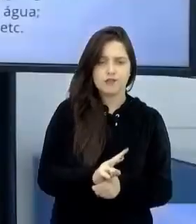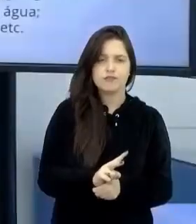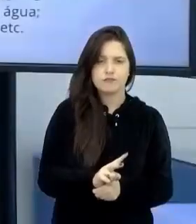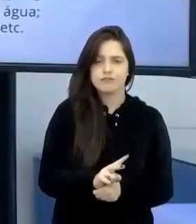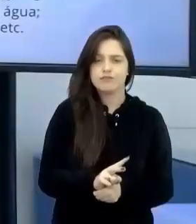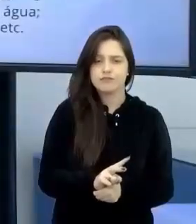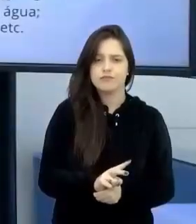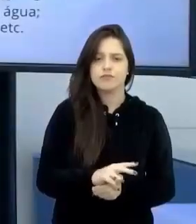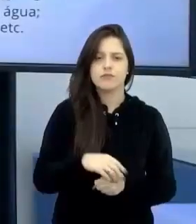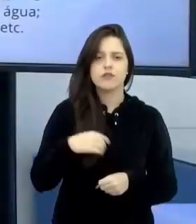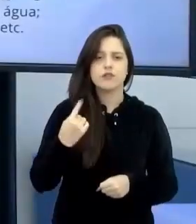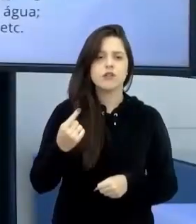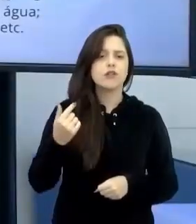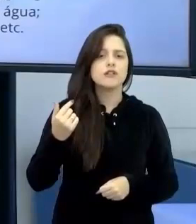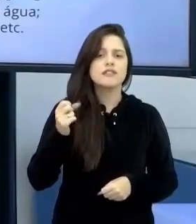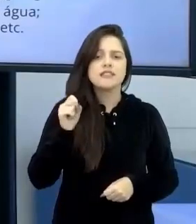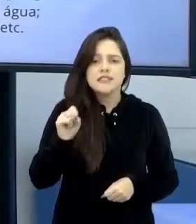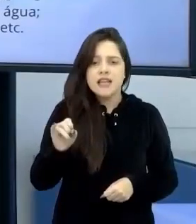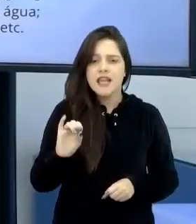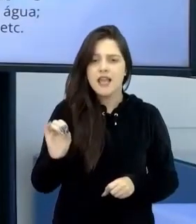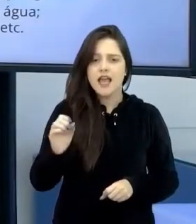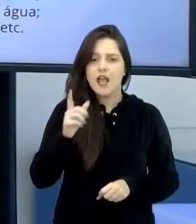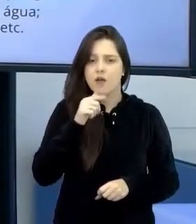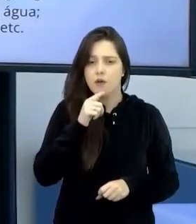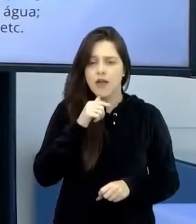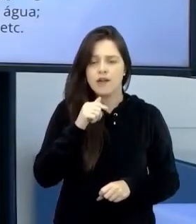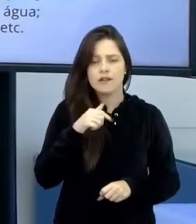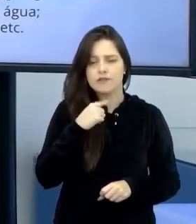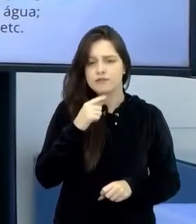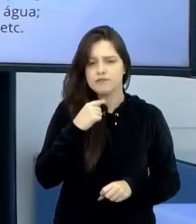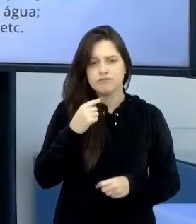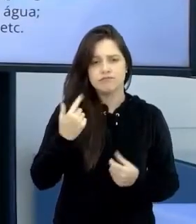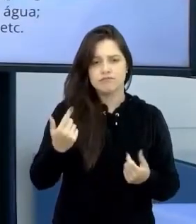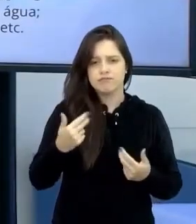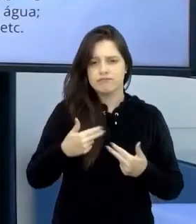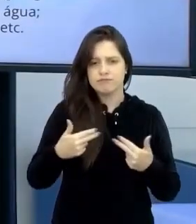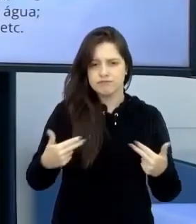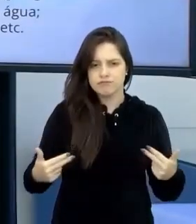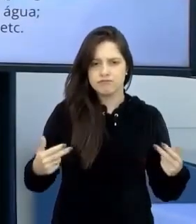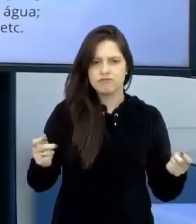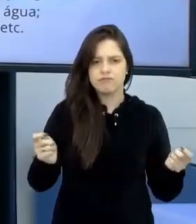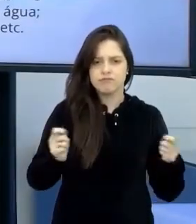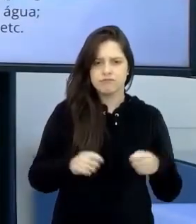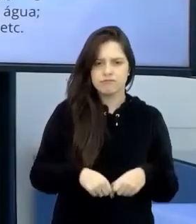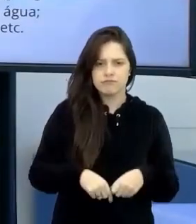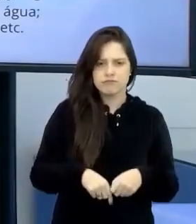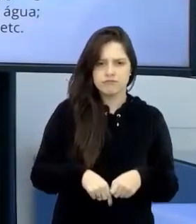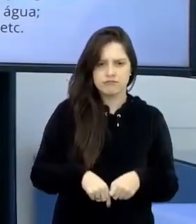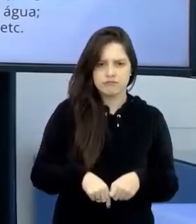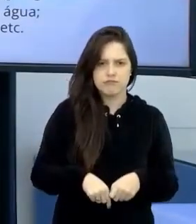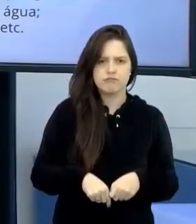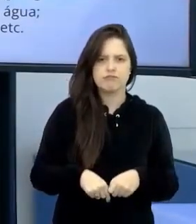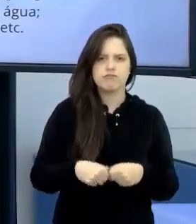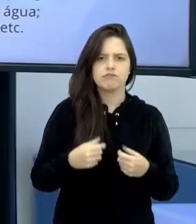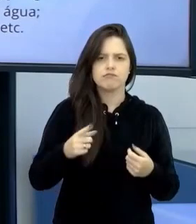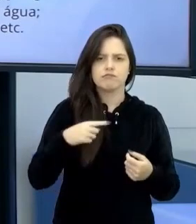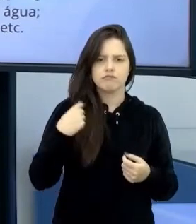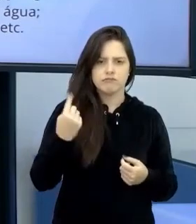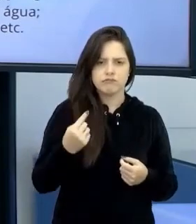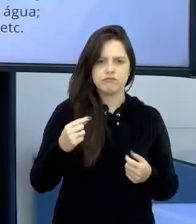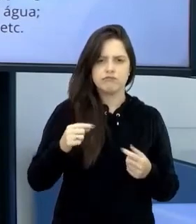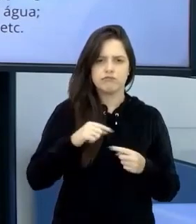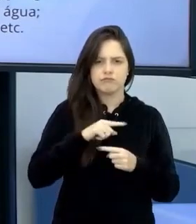água nós não teremos, nas nossas gerações futuras, nenhuma perspectiva, nenhuma expectativa de vida. Então ela é um bem que